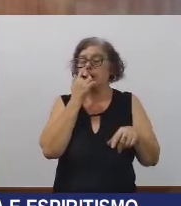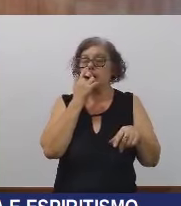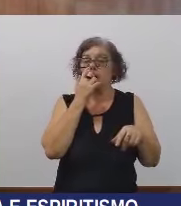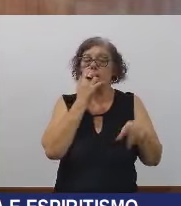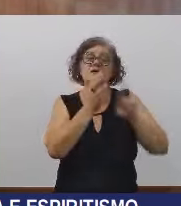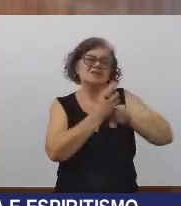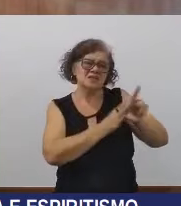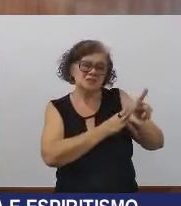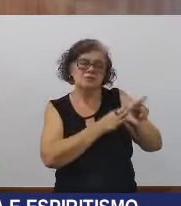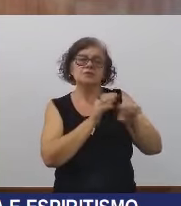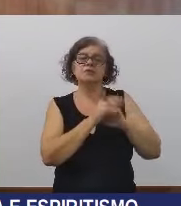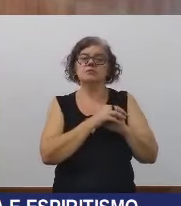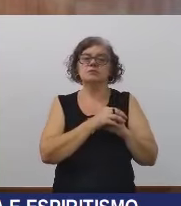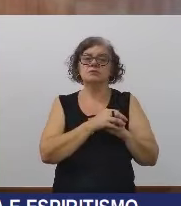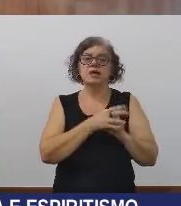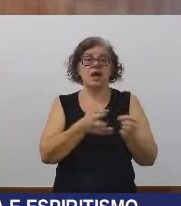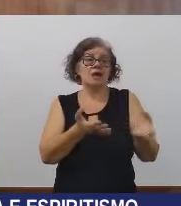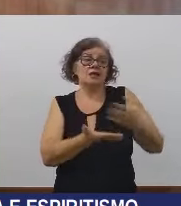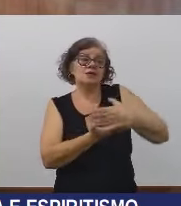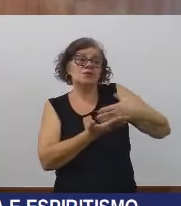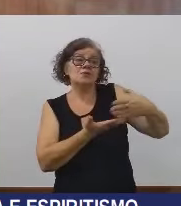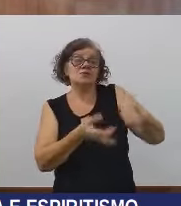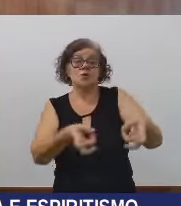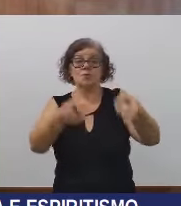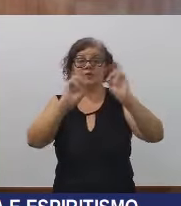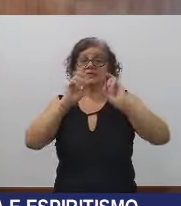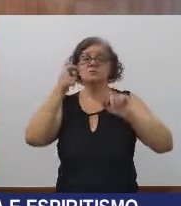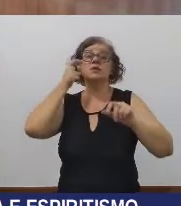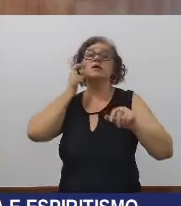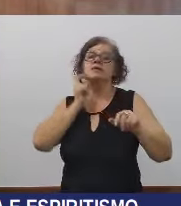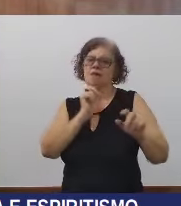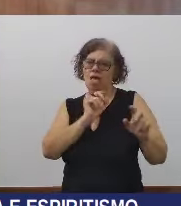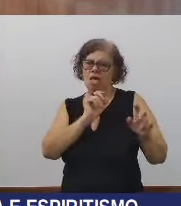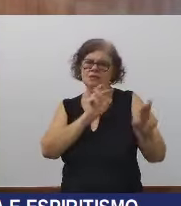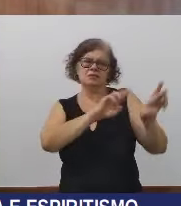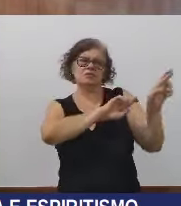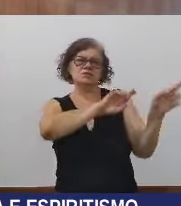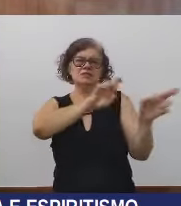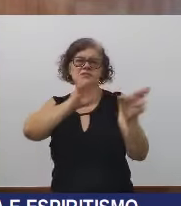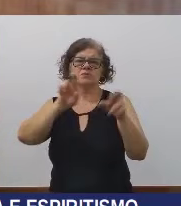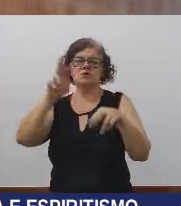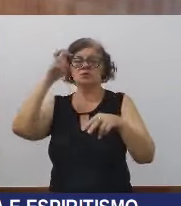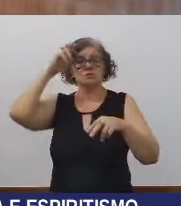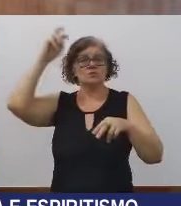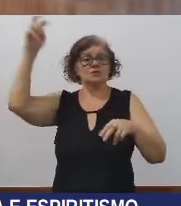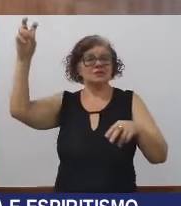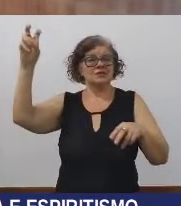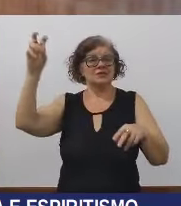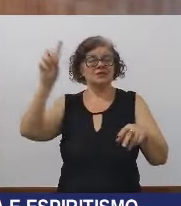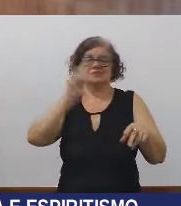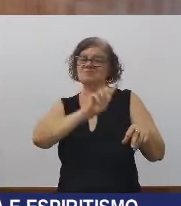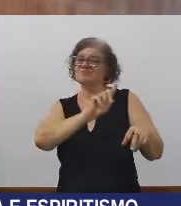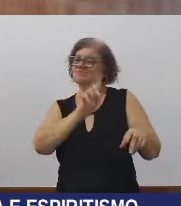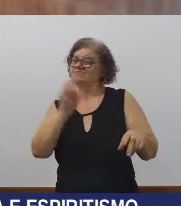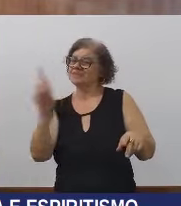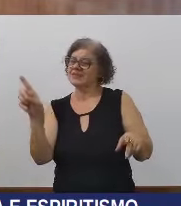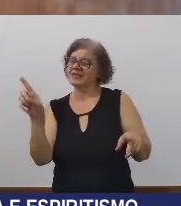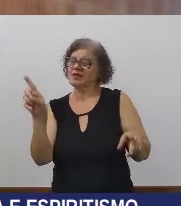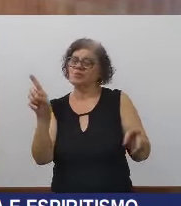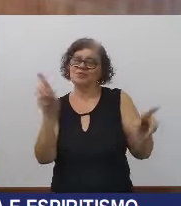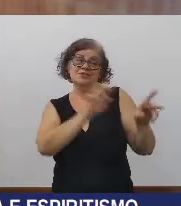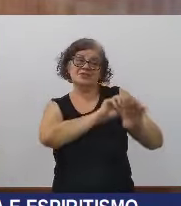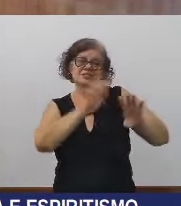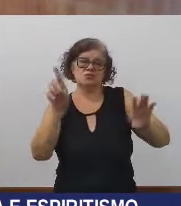acabavam por responder questões, e ele começa a perceber que havia uma resposta inteligente àqueles sinais, e que não poderia ser o